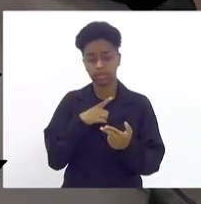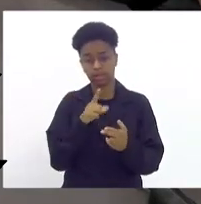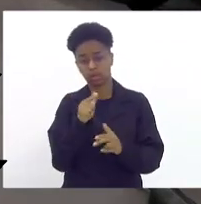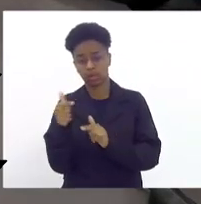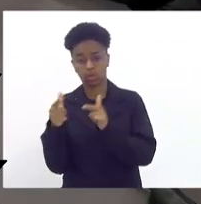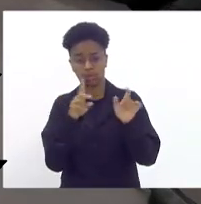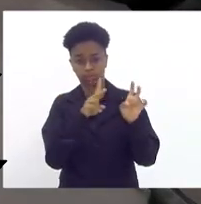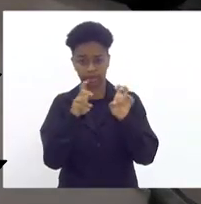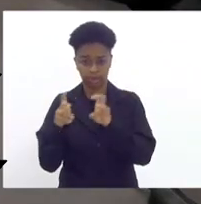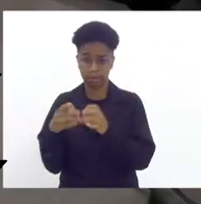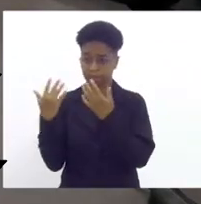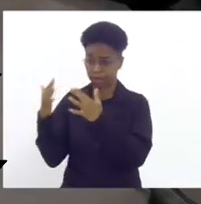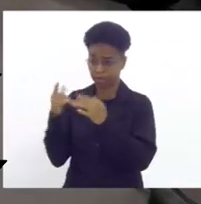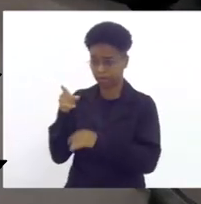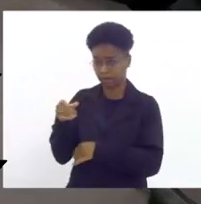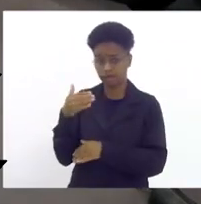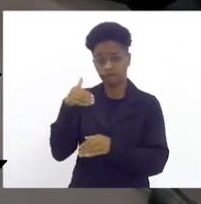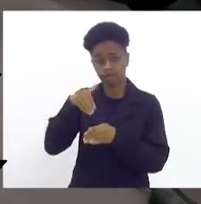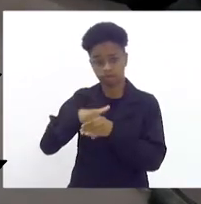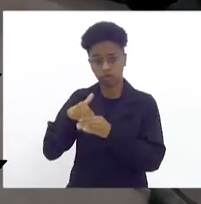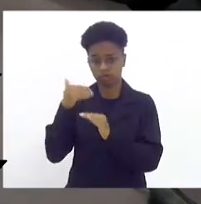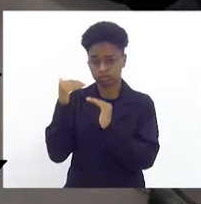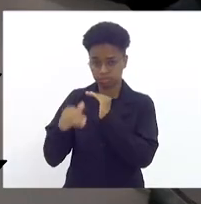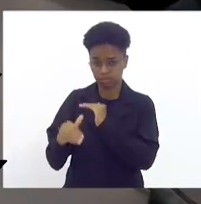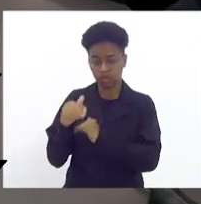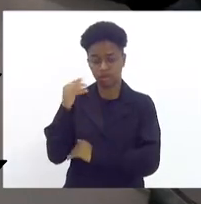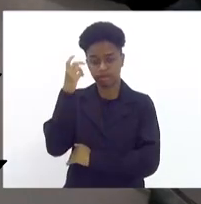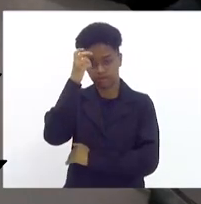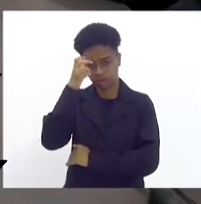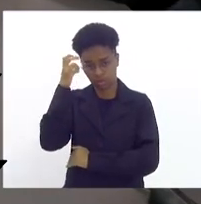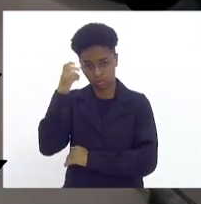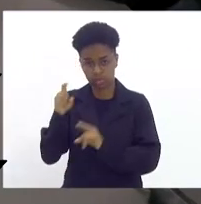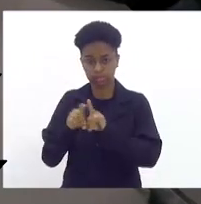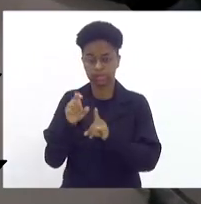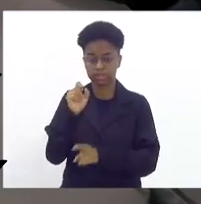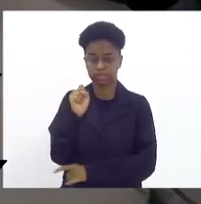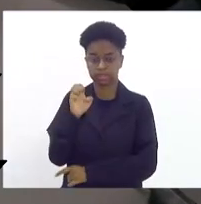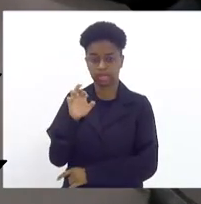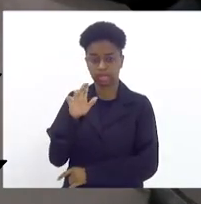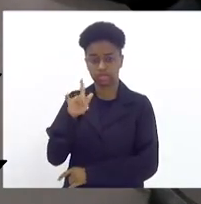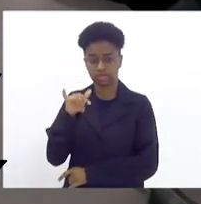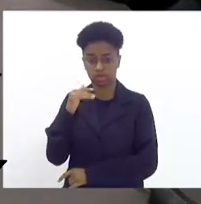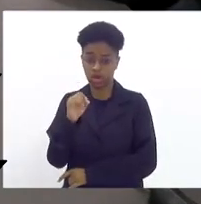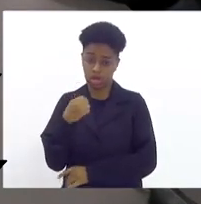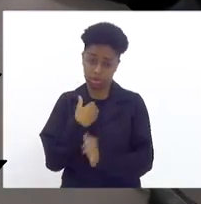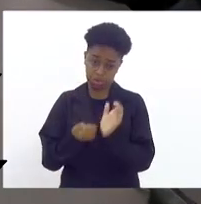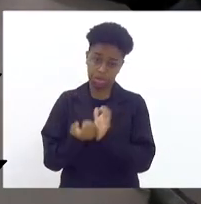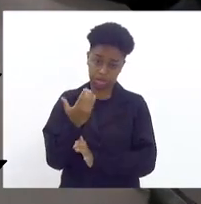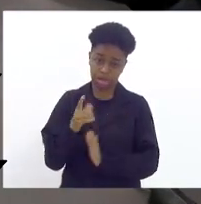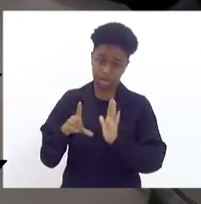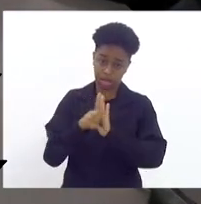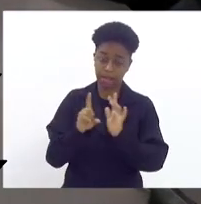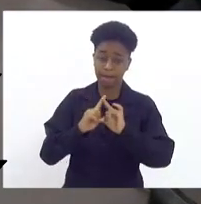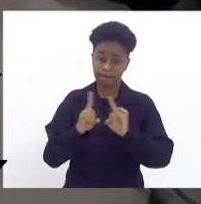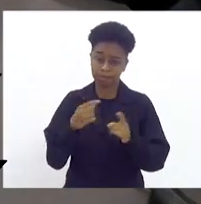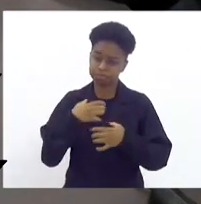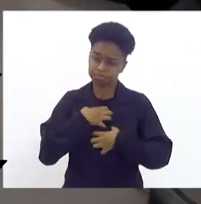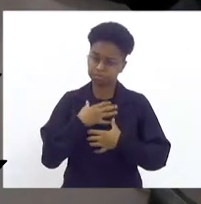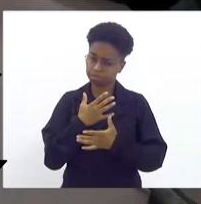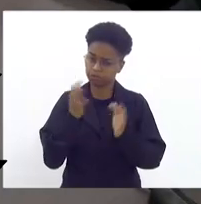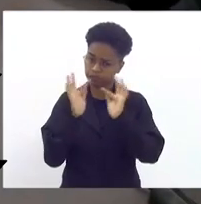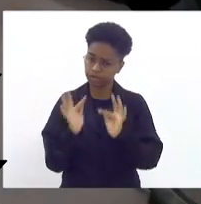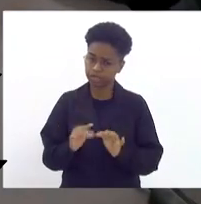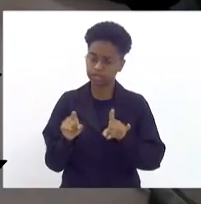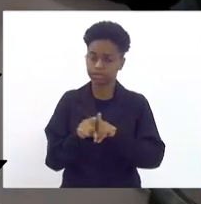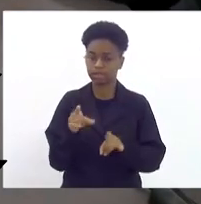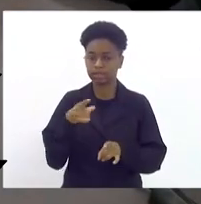Parabéns aí ao voto divergente, deputada Verônica, deputado doutor Serginho. Por acaso é uma lei de minha autoria, Mas fico muito satisfeito e tenho certeza que todos os